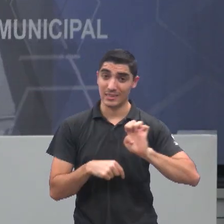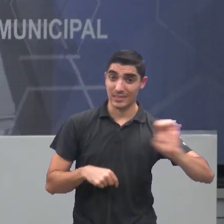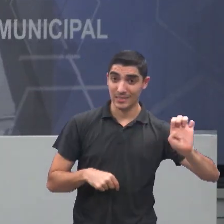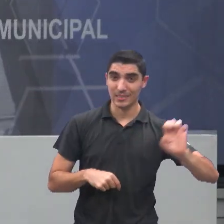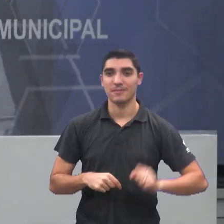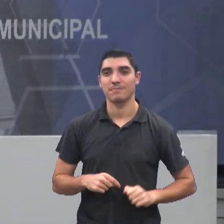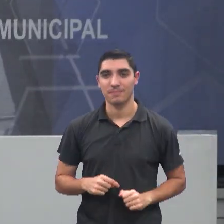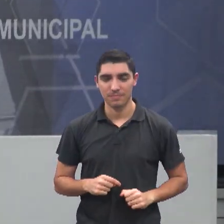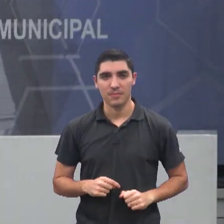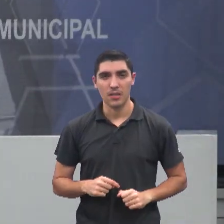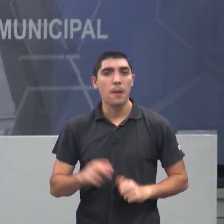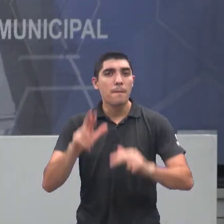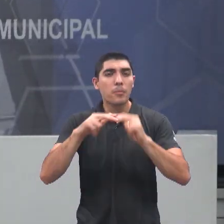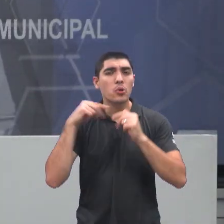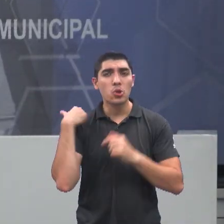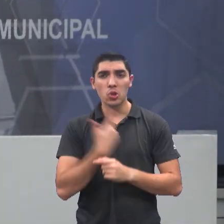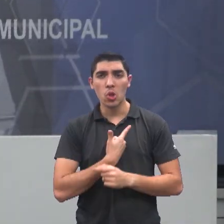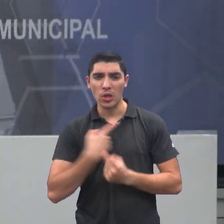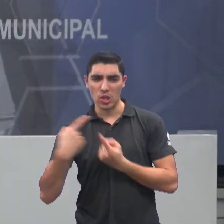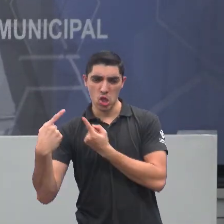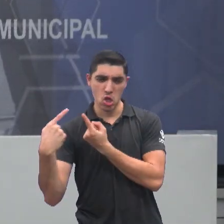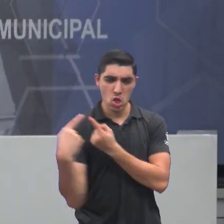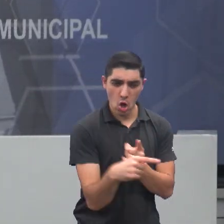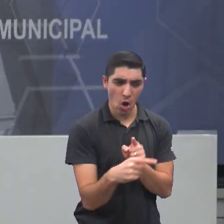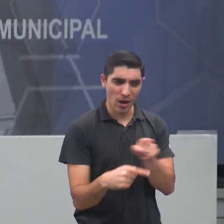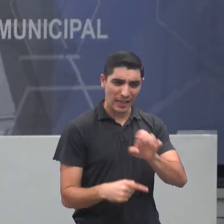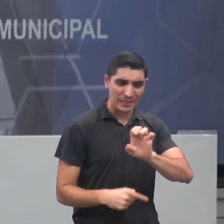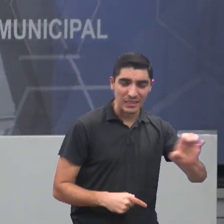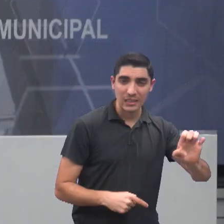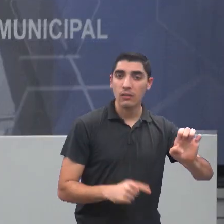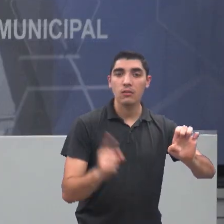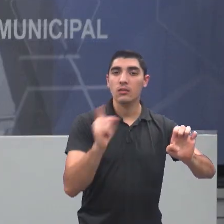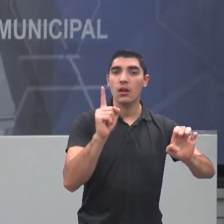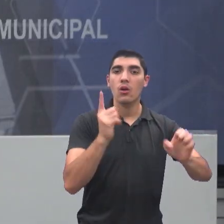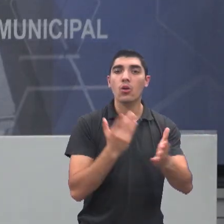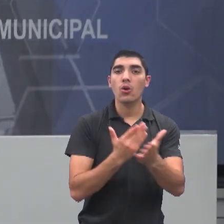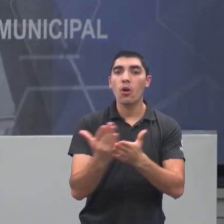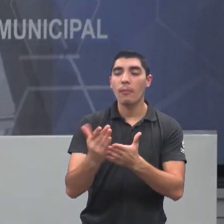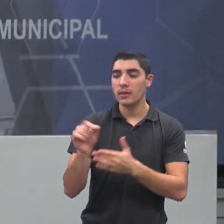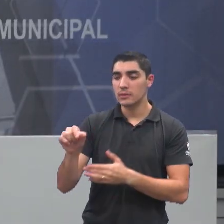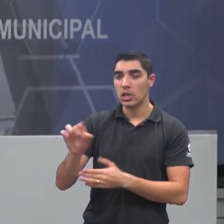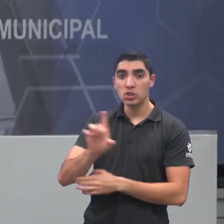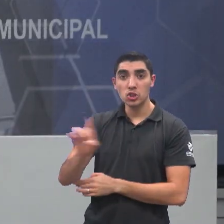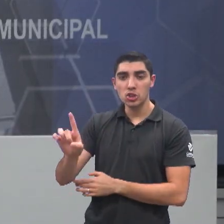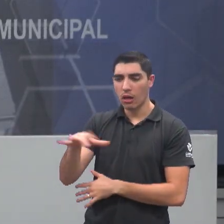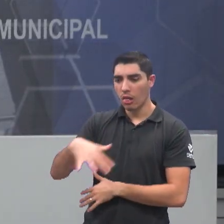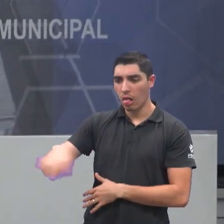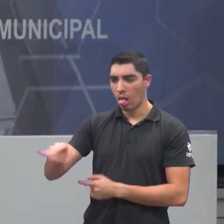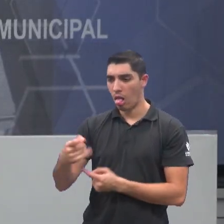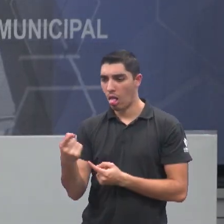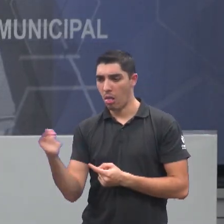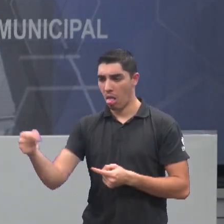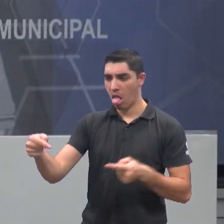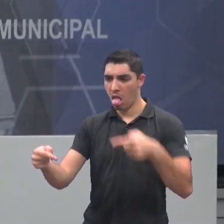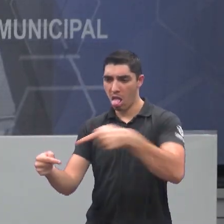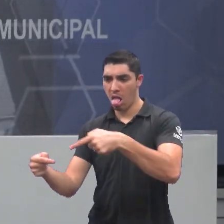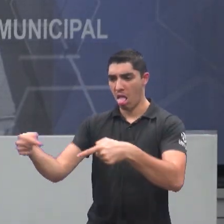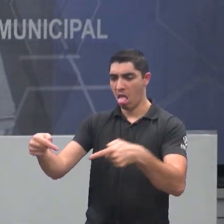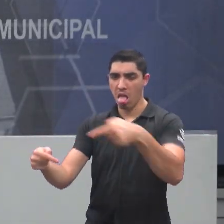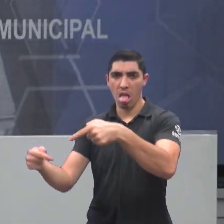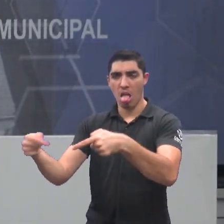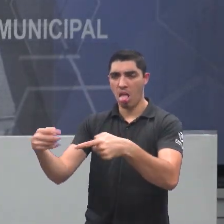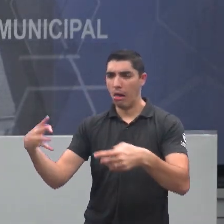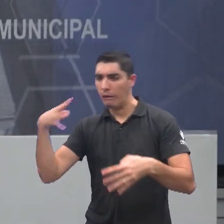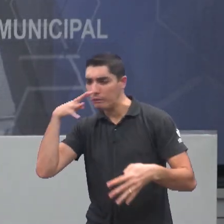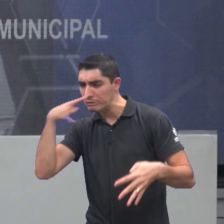gente atacar os nossos inimigos, que são a esquerda, vem e ataca alguém de direita. E porque eu sou